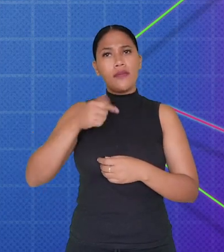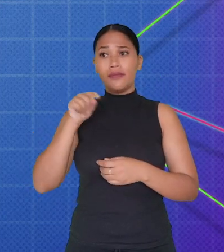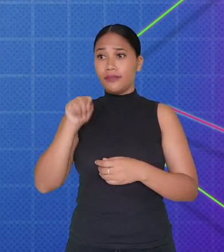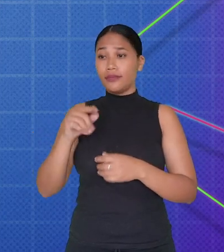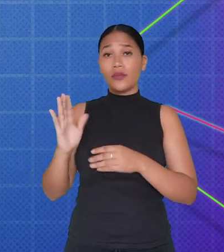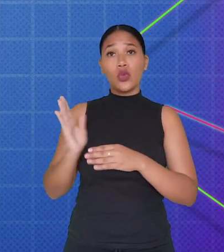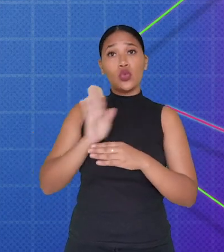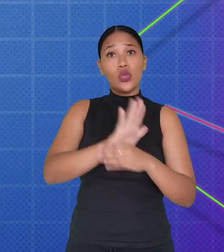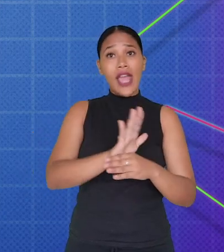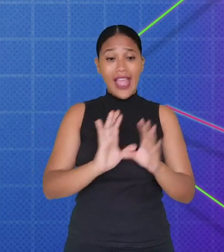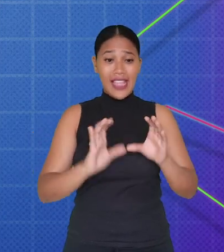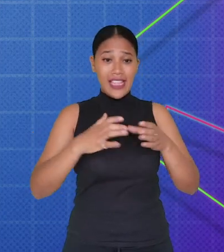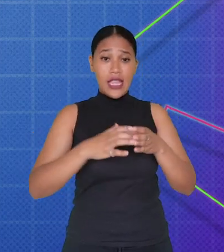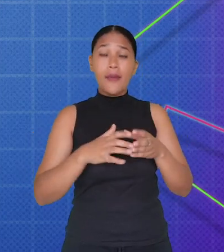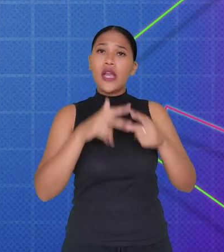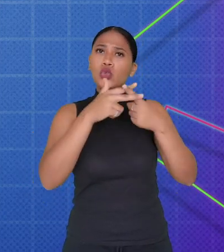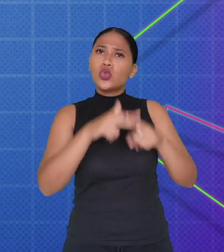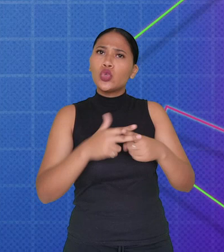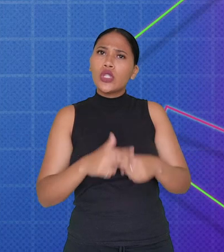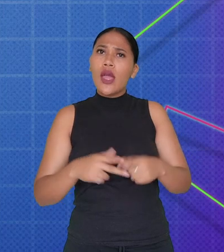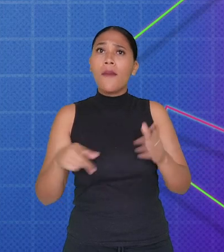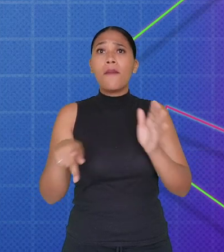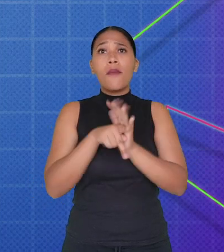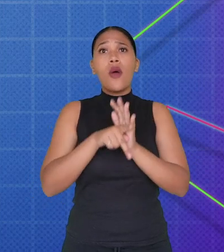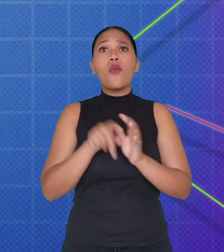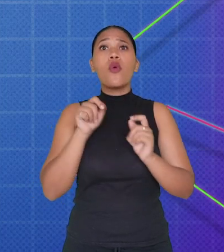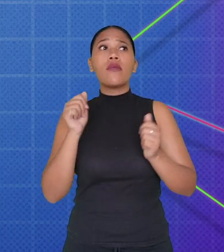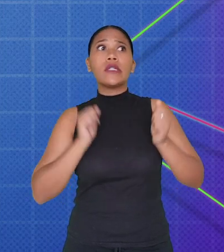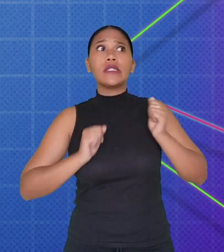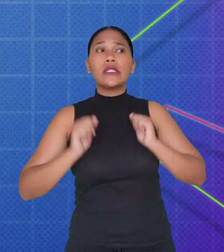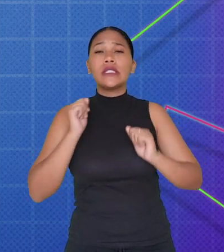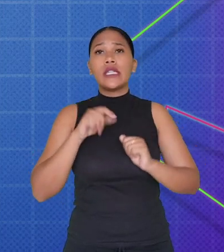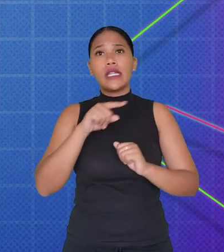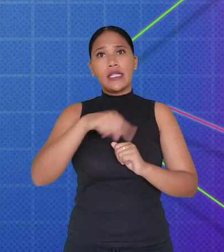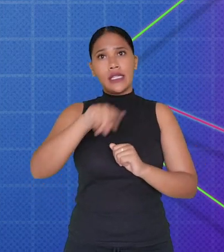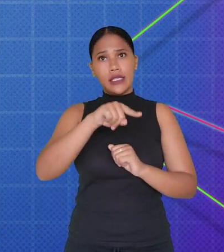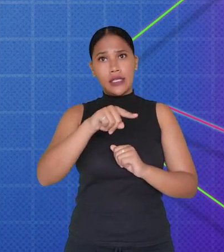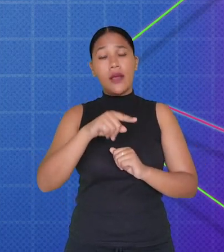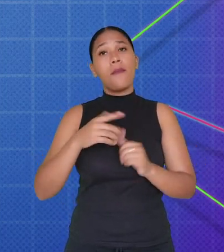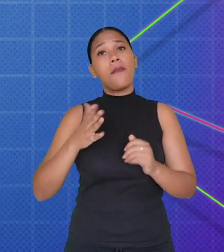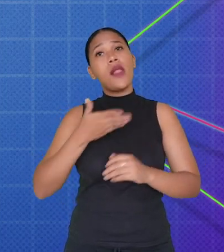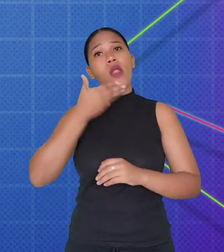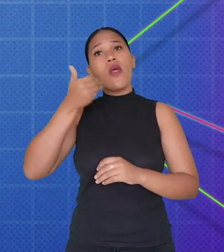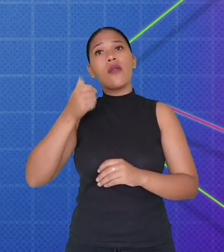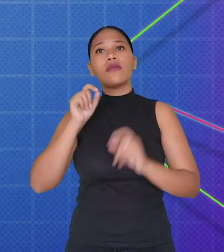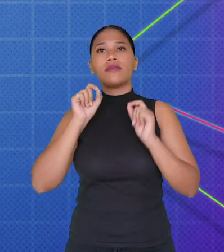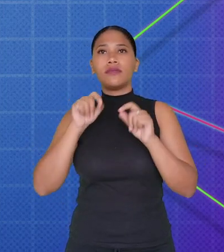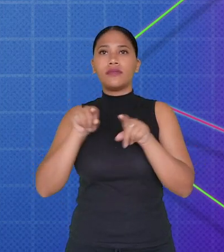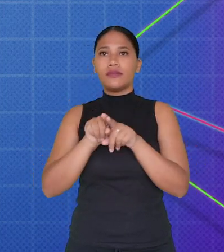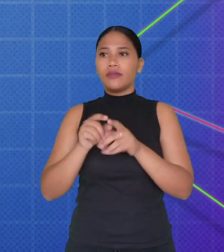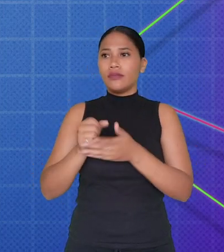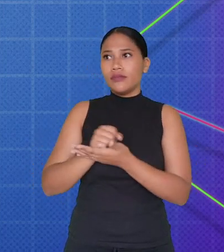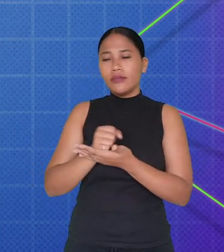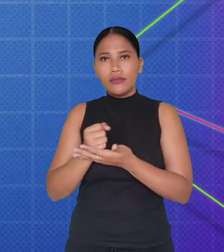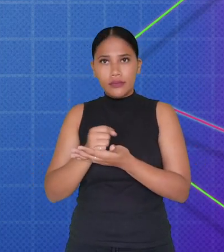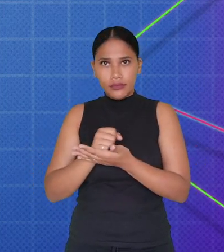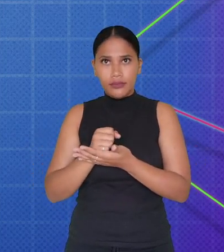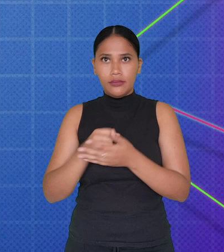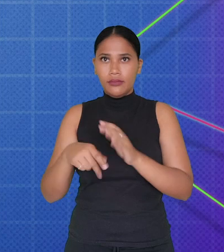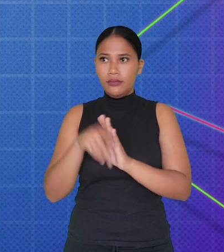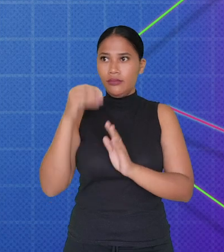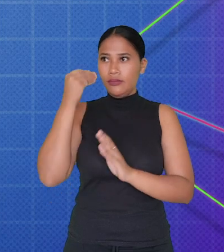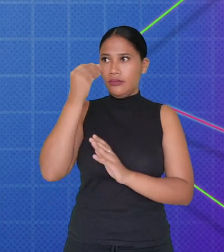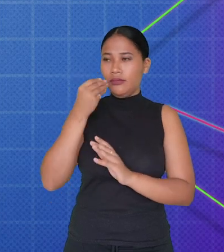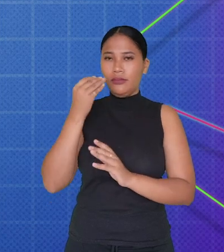ser melhorado isso para ajudar a equipe ajustar o jogo de acordo com as expectativas dos jogadores melhorando assim a jogabilidade e